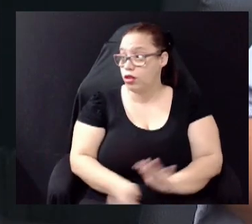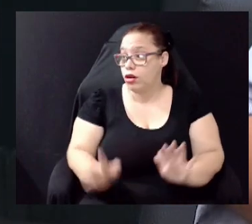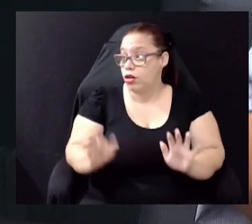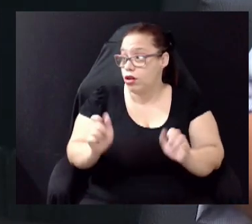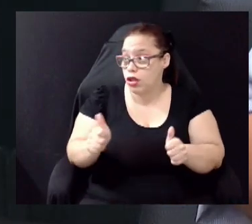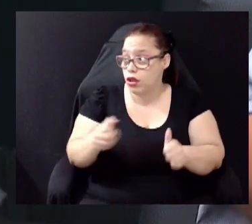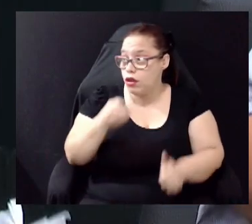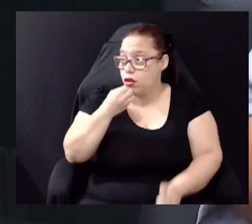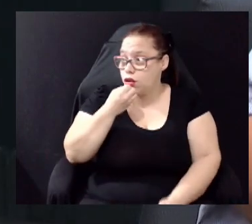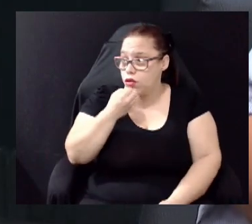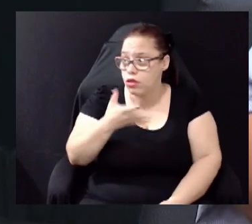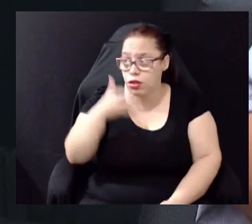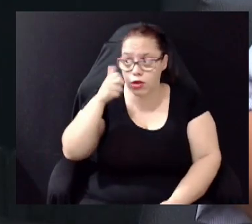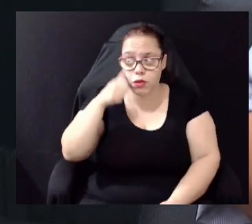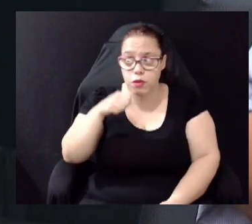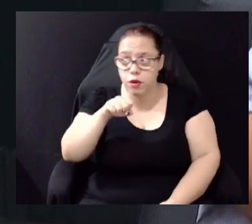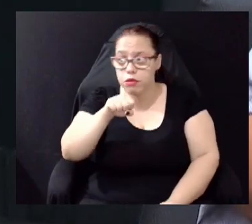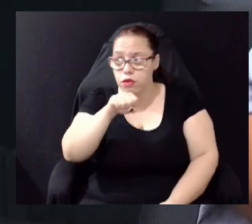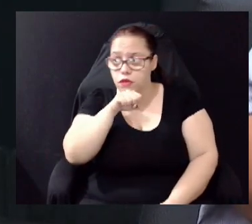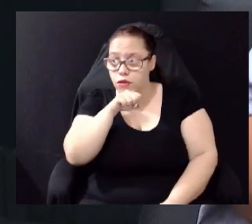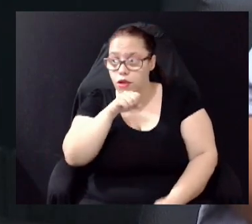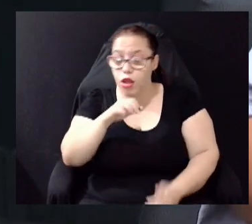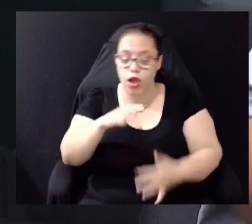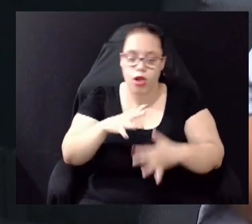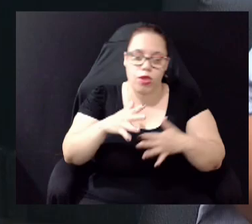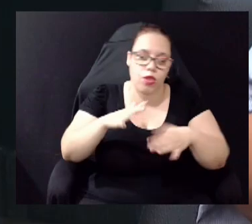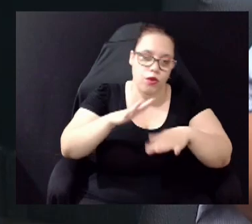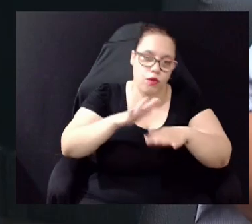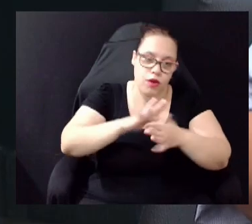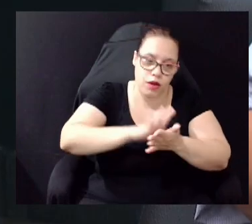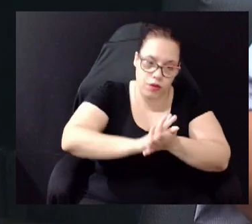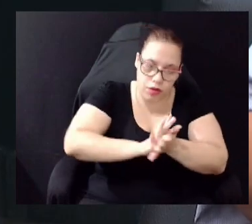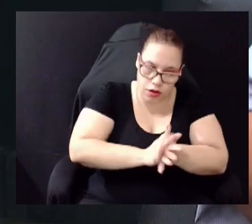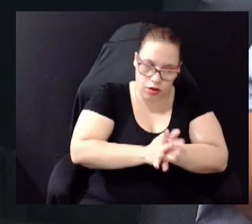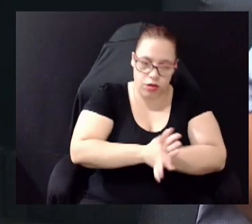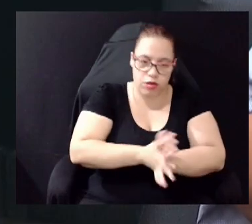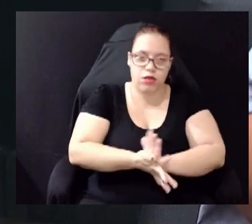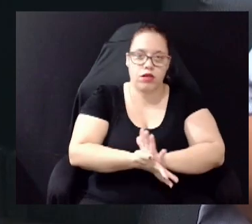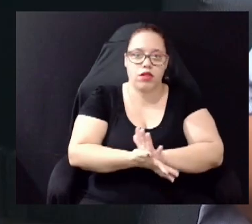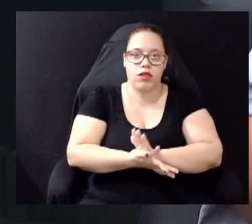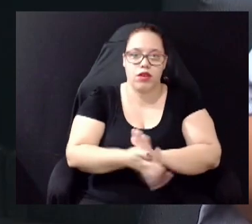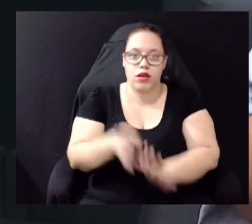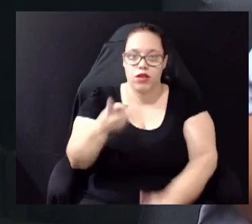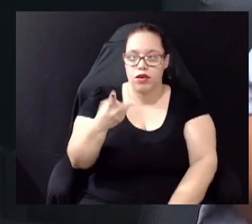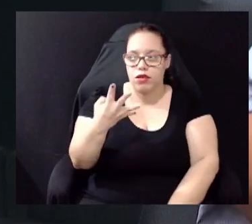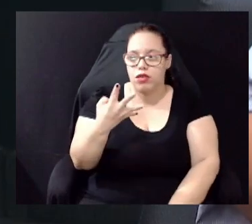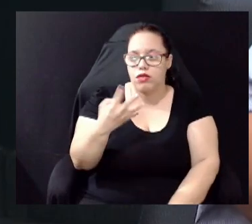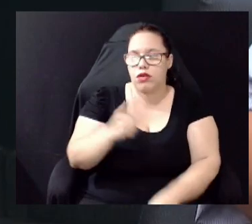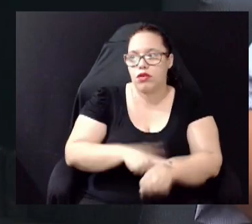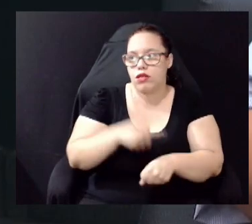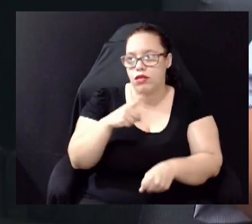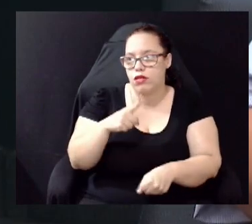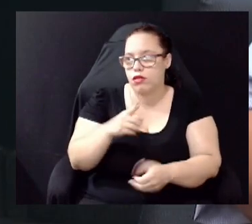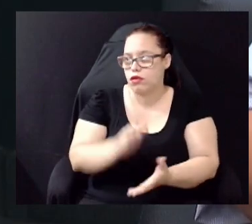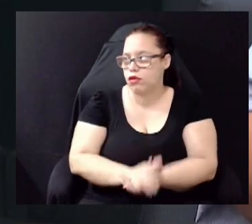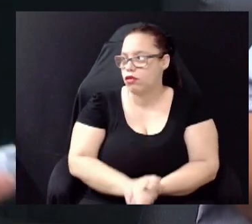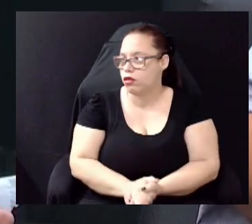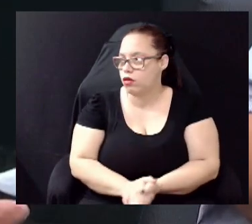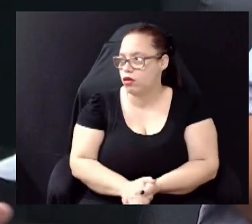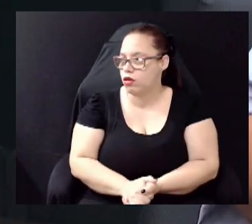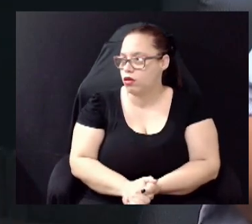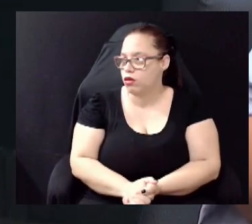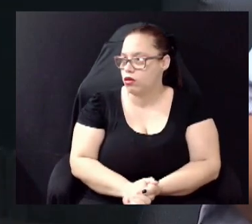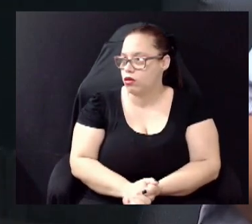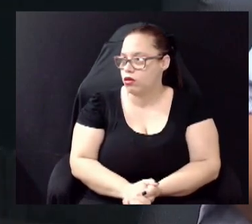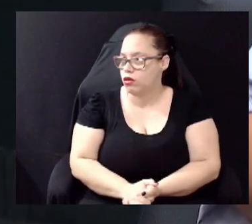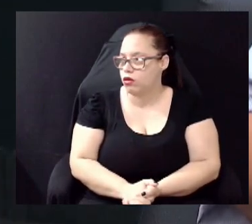ser uma boa mãe não é maltratar o seu filho. É você não estar disponível 24 horas para o seu filho. Todo mundo acha que precisa ser uma Yansan,